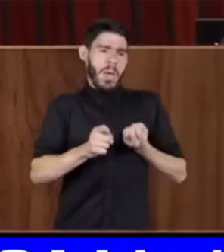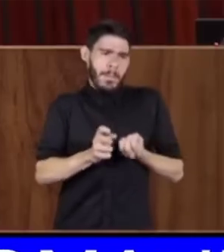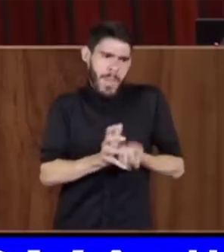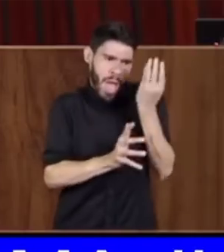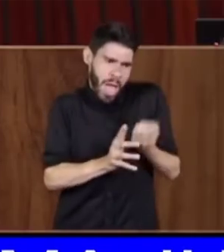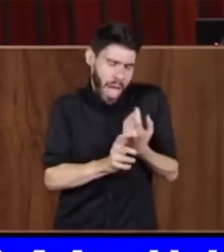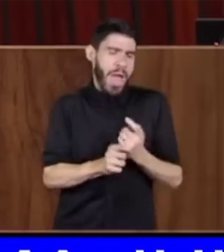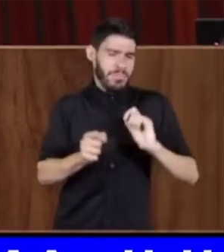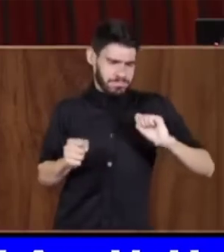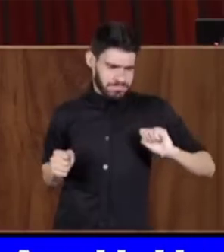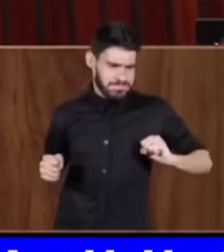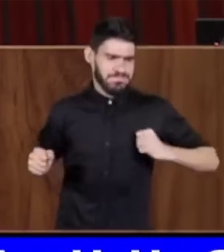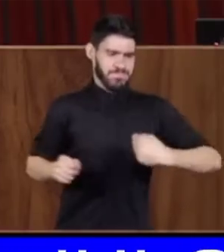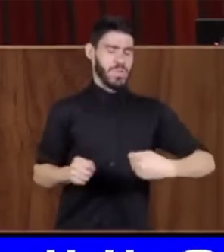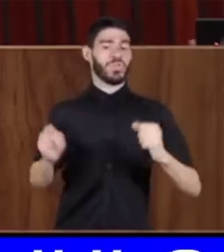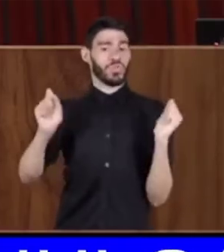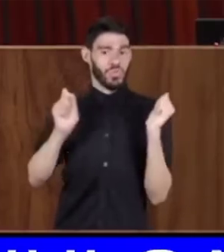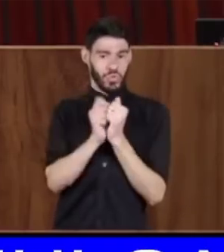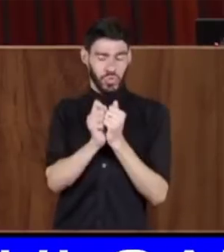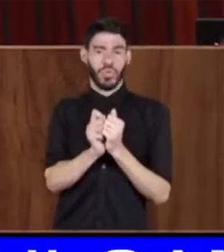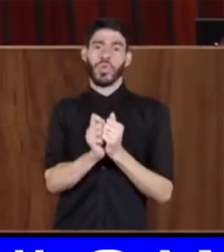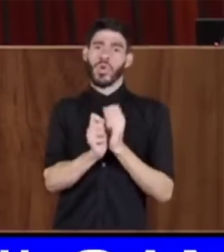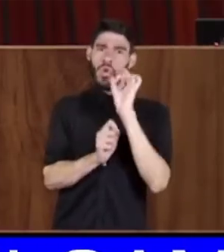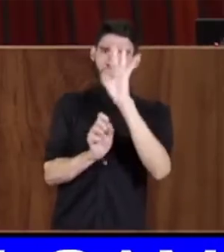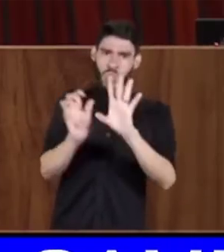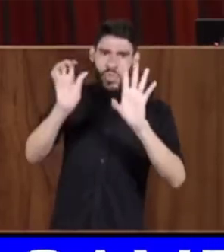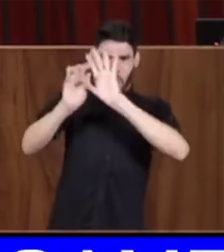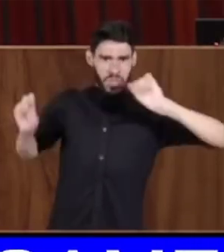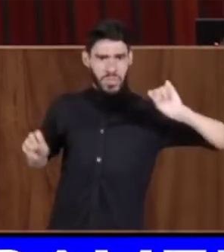enfrentado em conjunto, não apenas por tribunais,